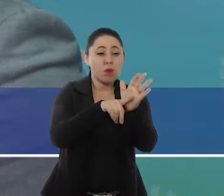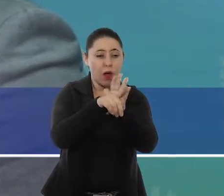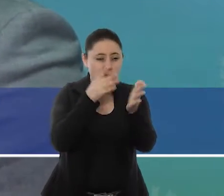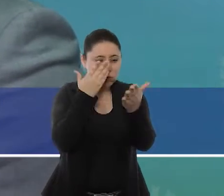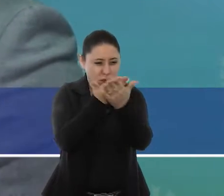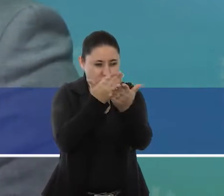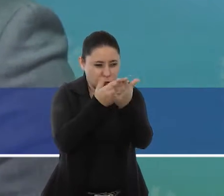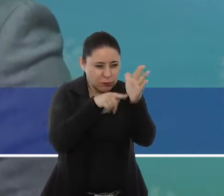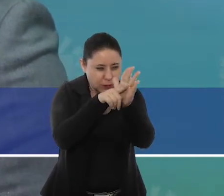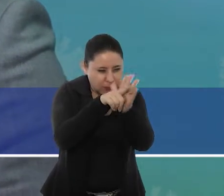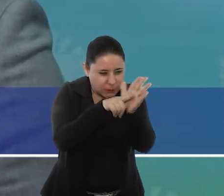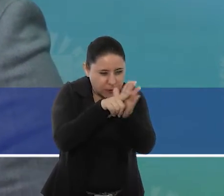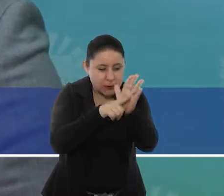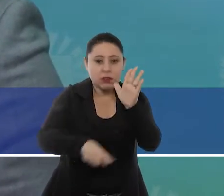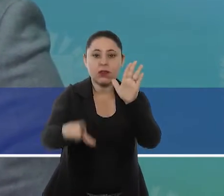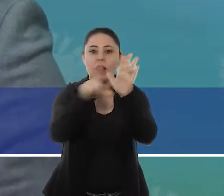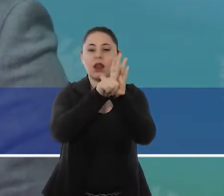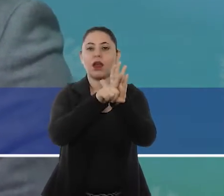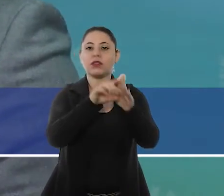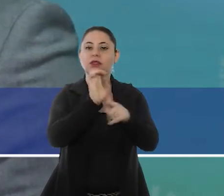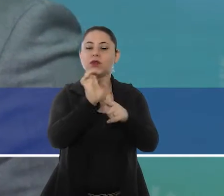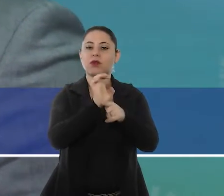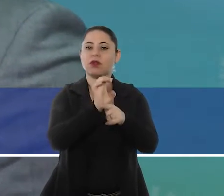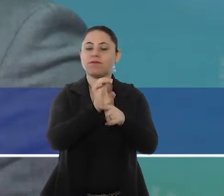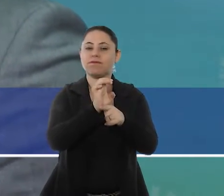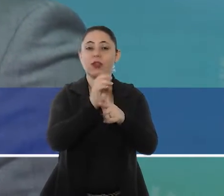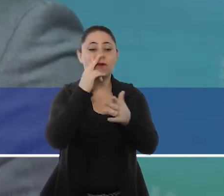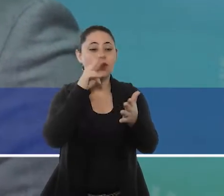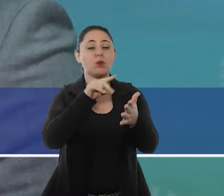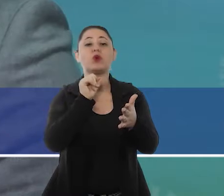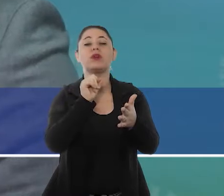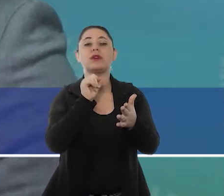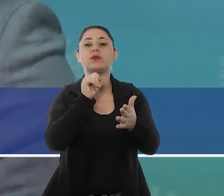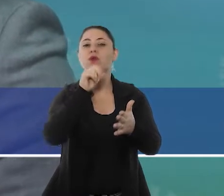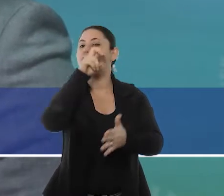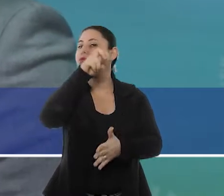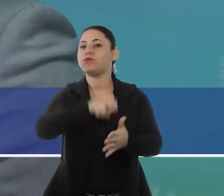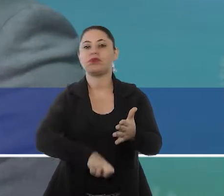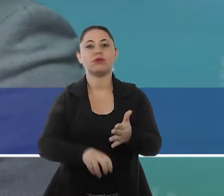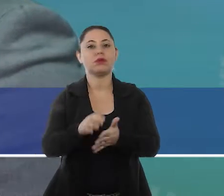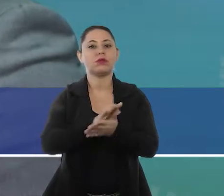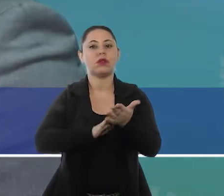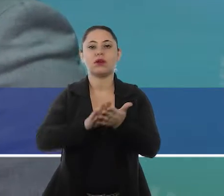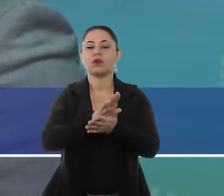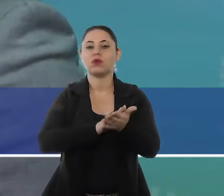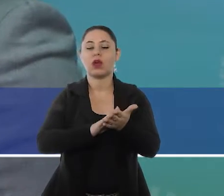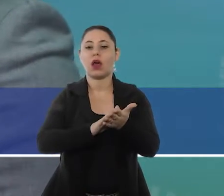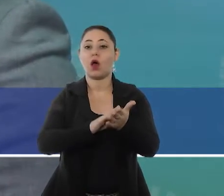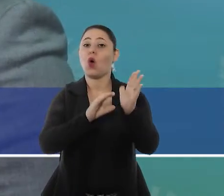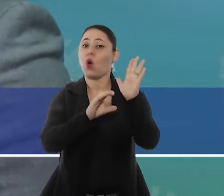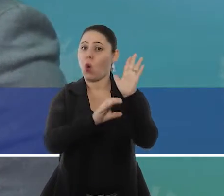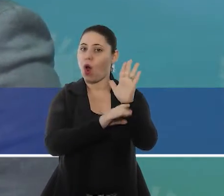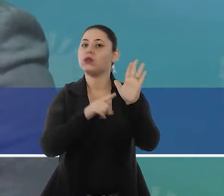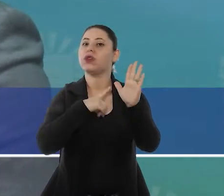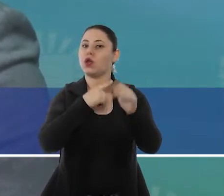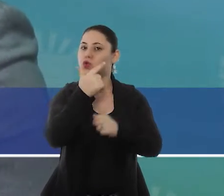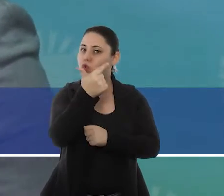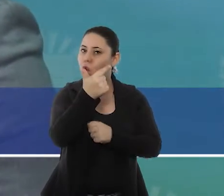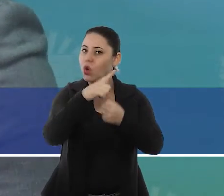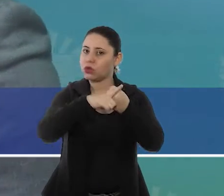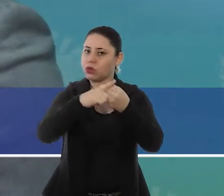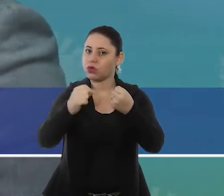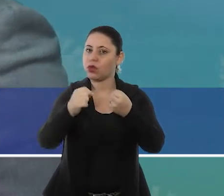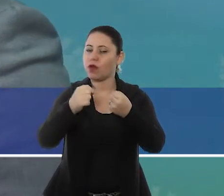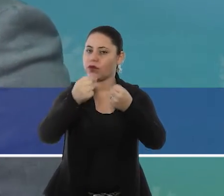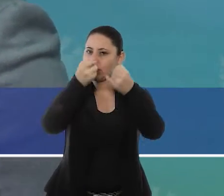lei estadual e vimos que essa lei não alcança, porque ela não pune. E apesar de o Código Penal,